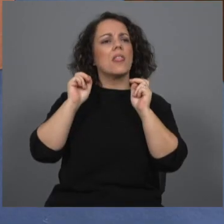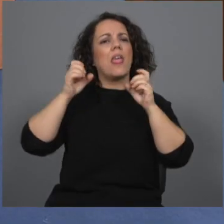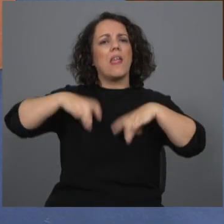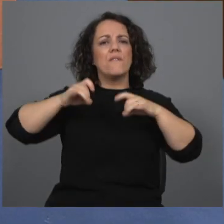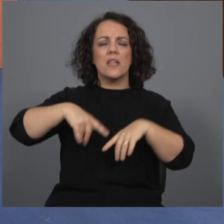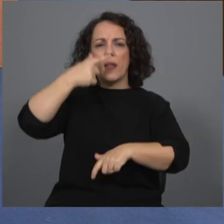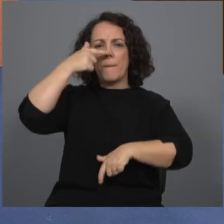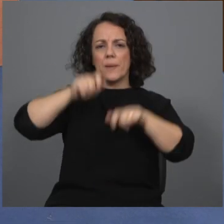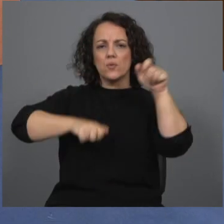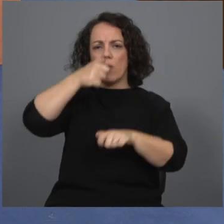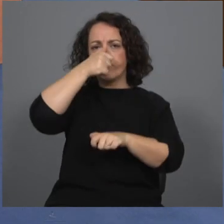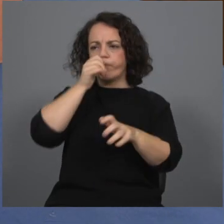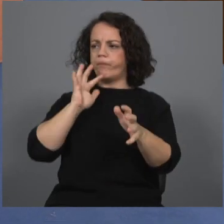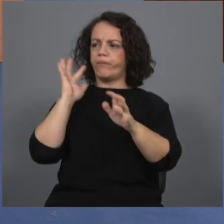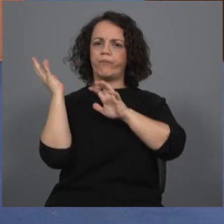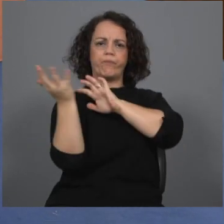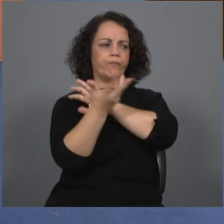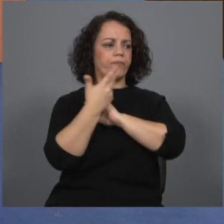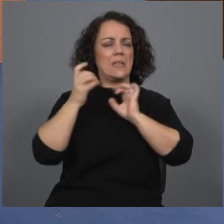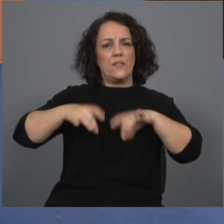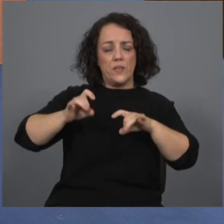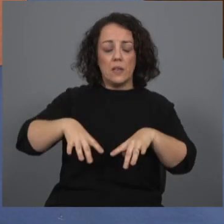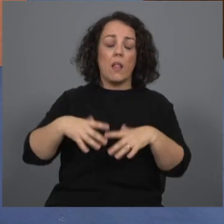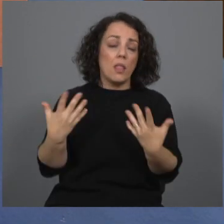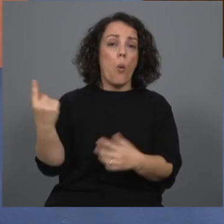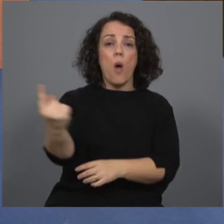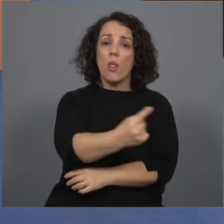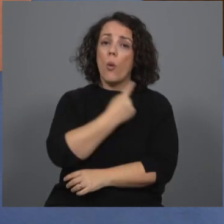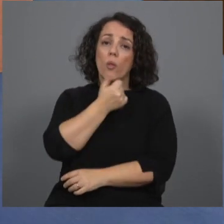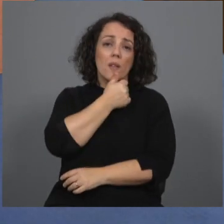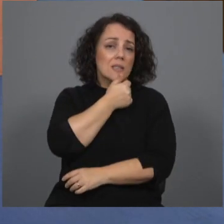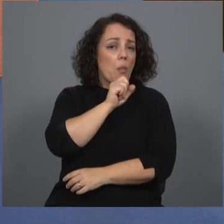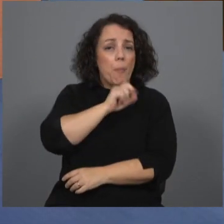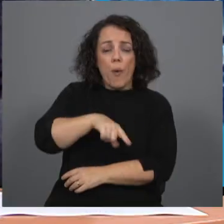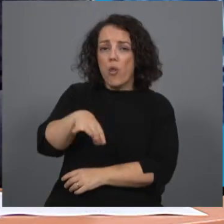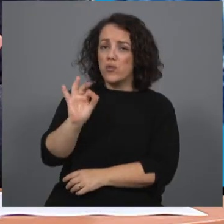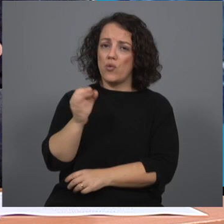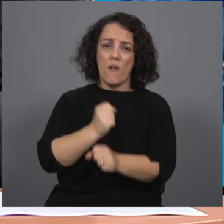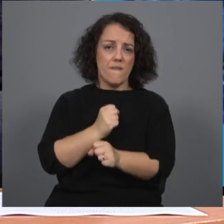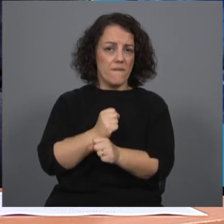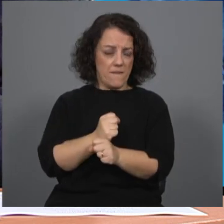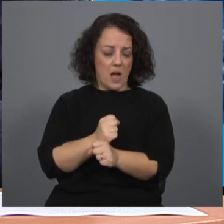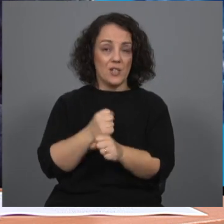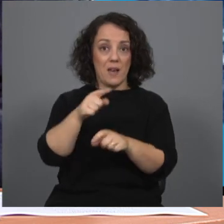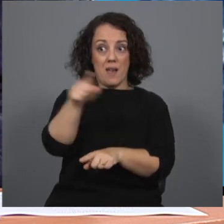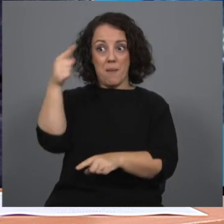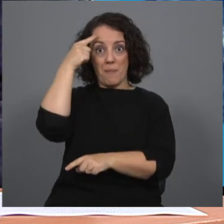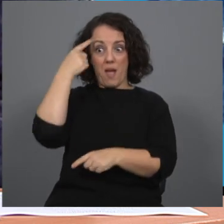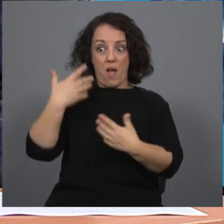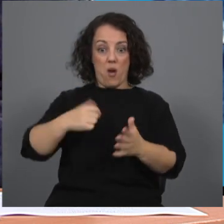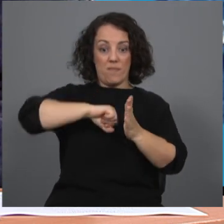e está nas mãos de cada um e de todos. A ideia de que este confinamento que